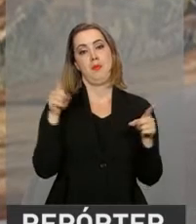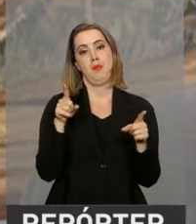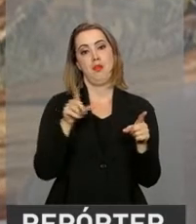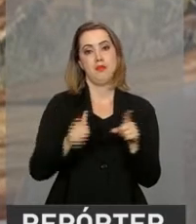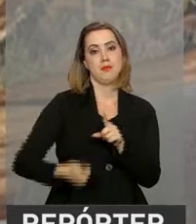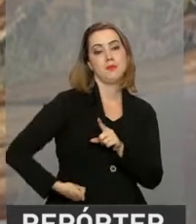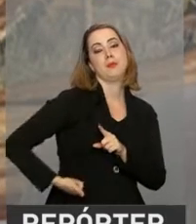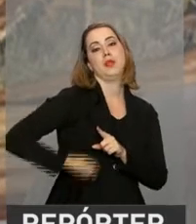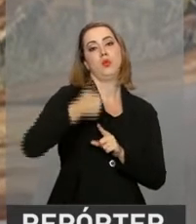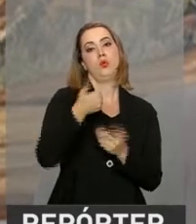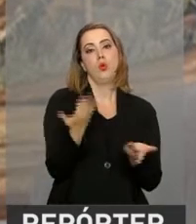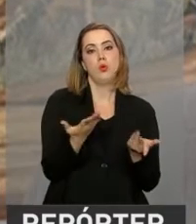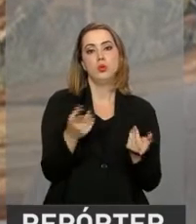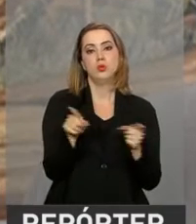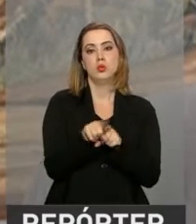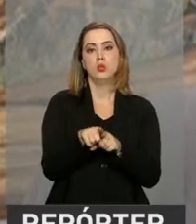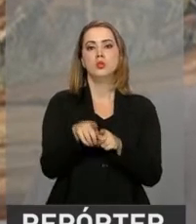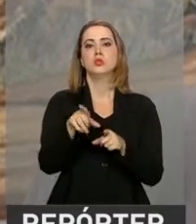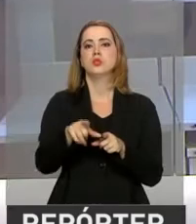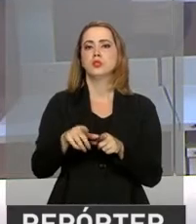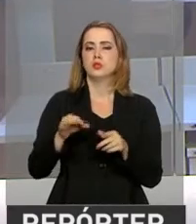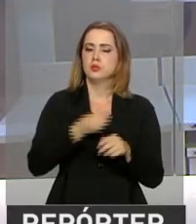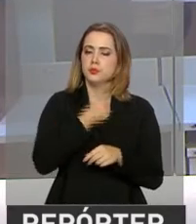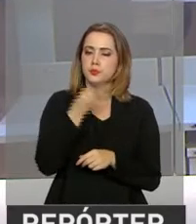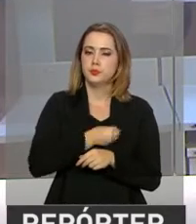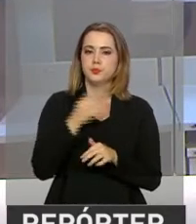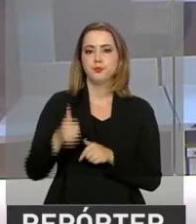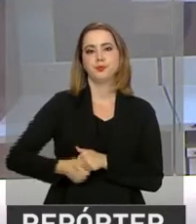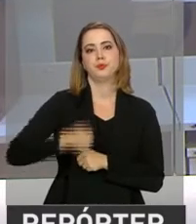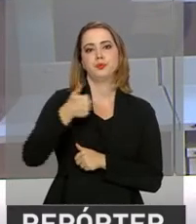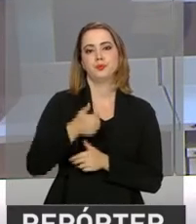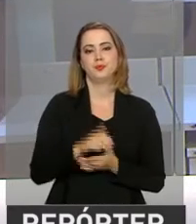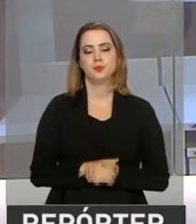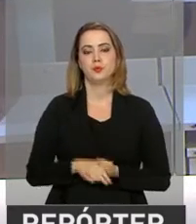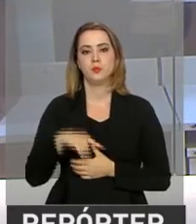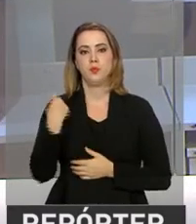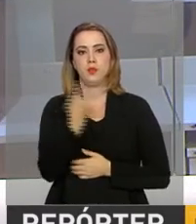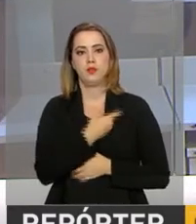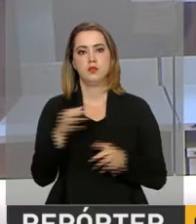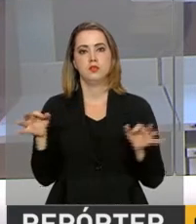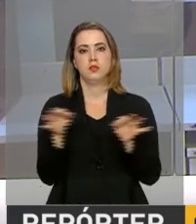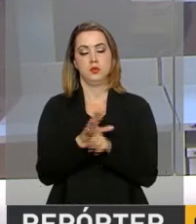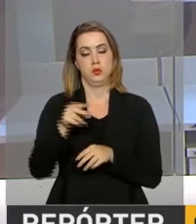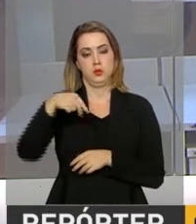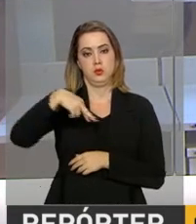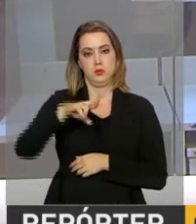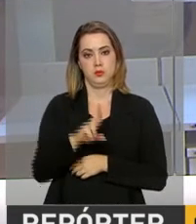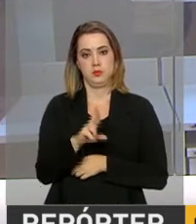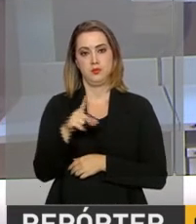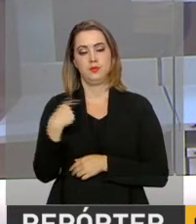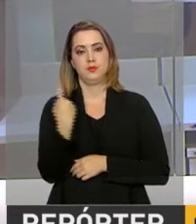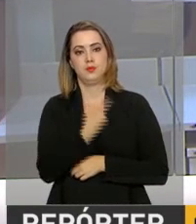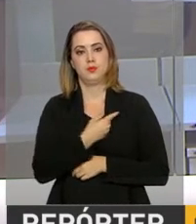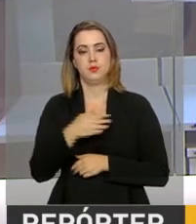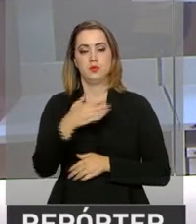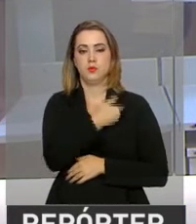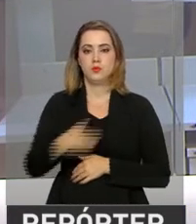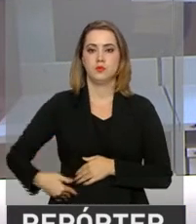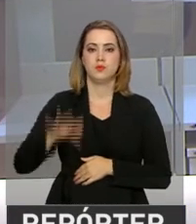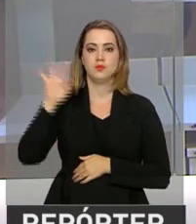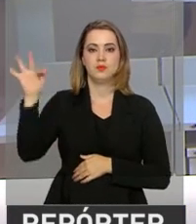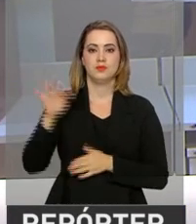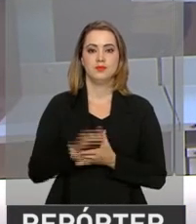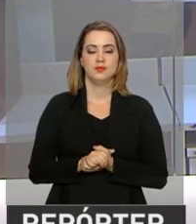maior qualidade e com impacto maior. Nós ficamos por aqui. Continue na NBR, a TV do Governo Federal.